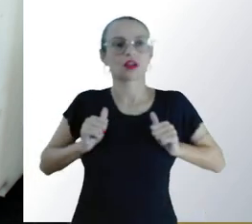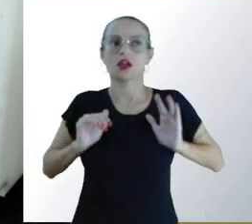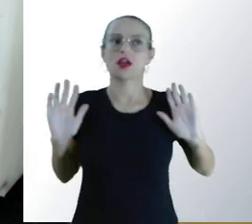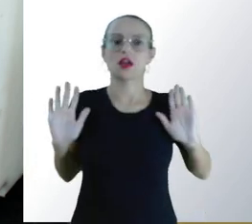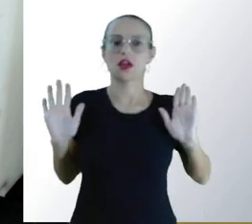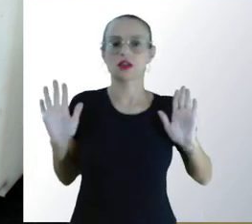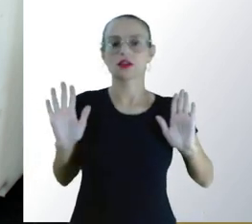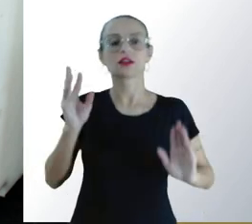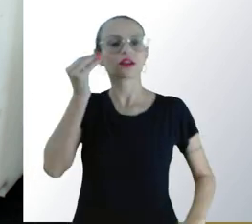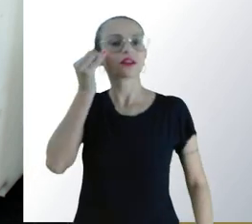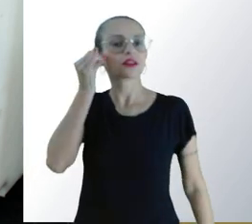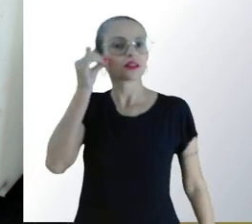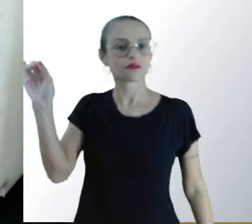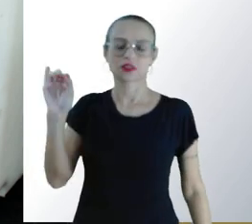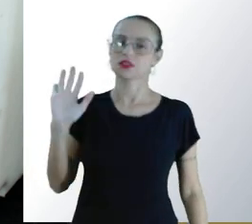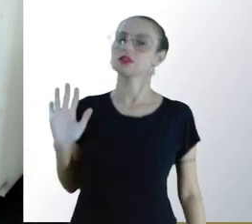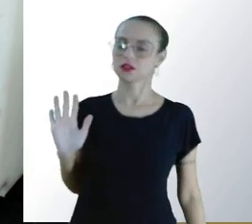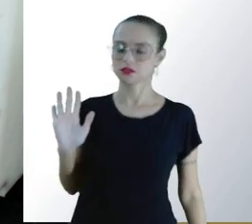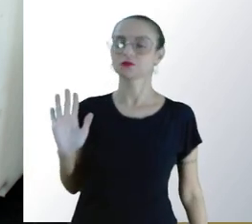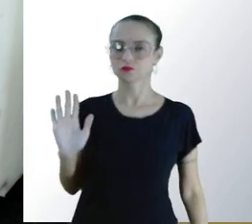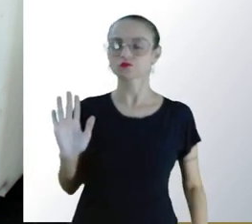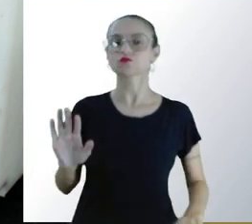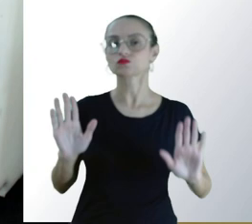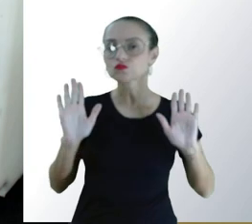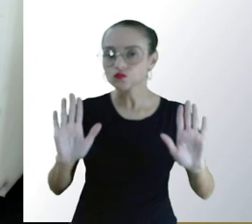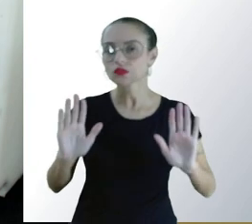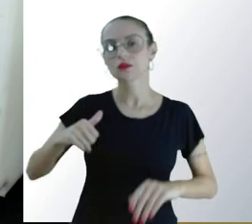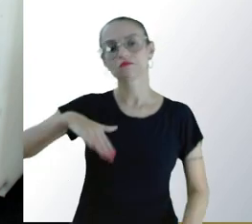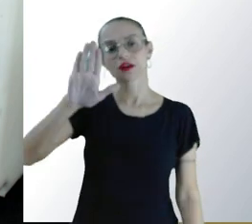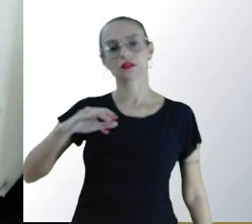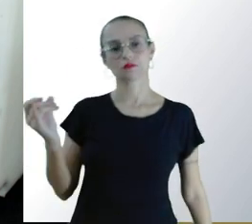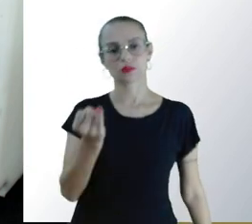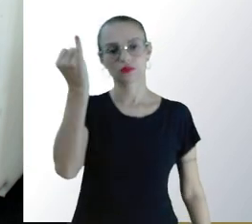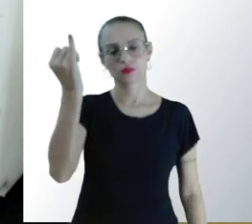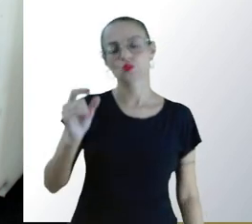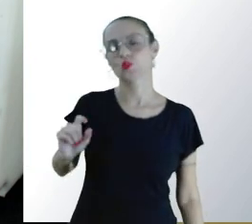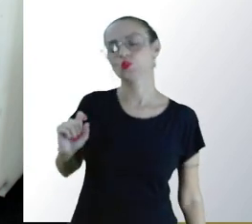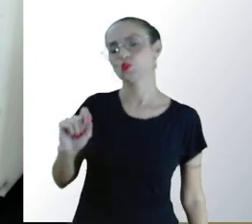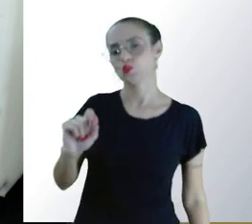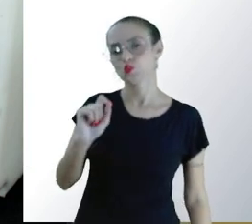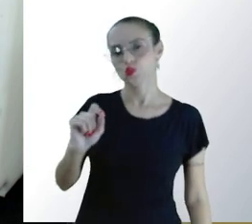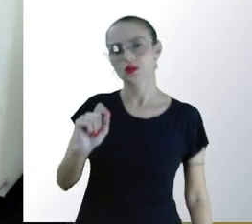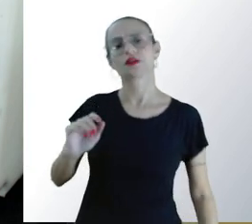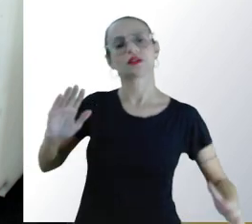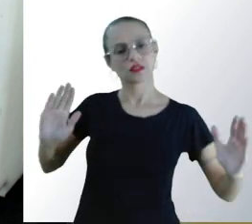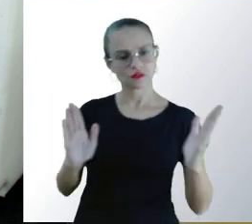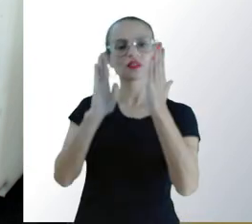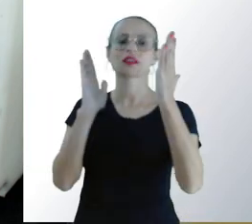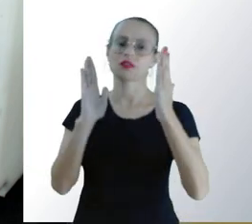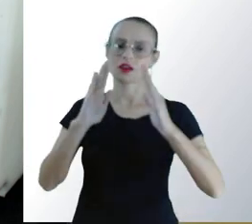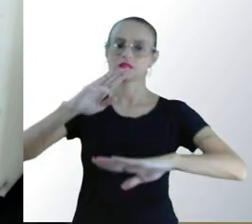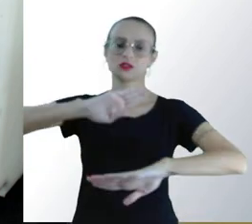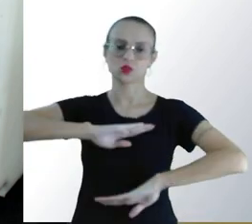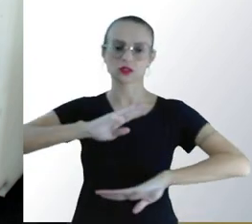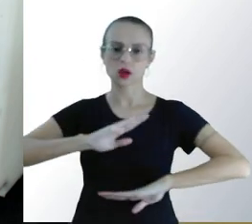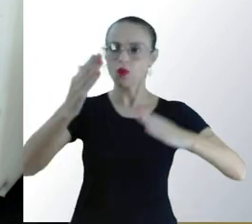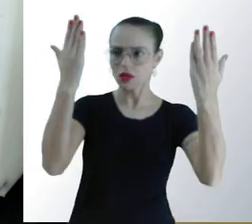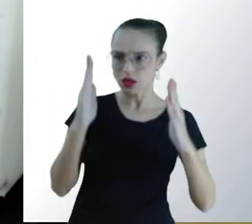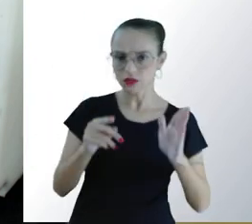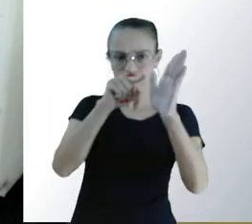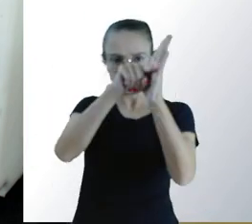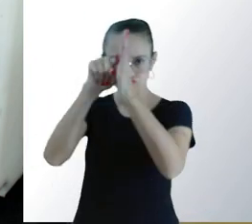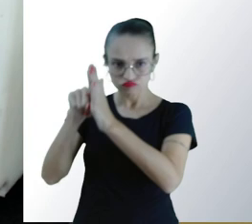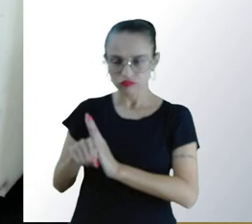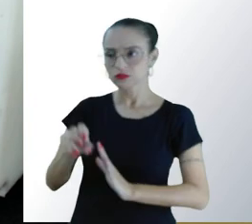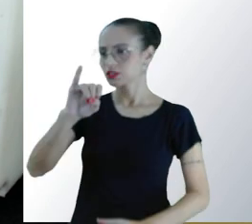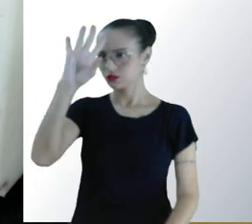dê razão para uma ou para outra parte. Né? O mais importante é enfrentar a situação, apurar e, se for o caso de